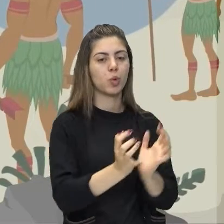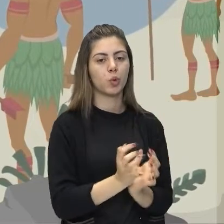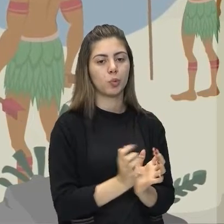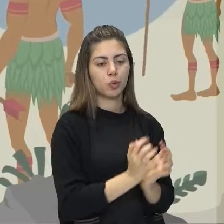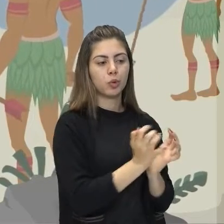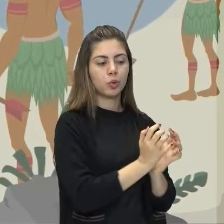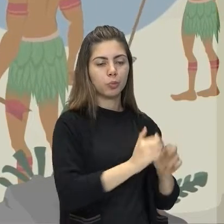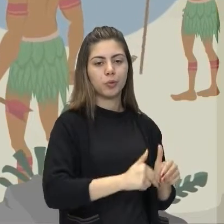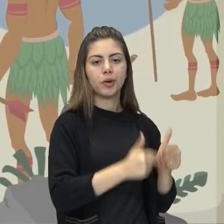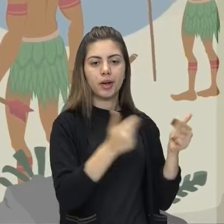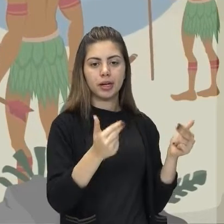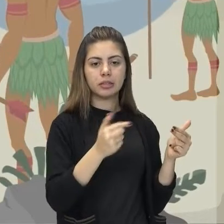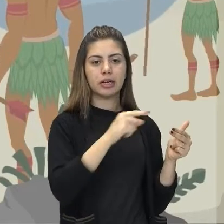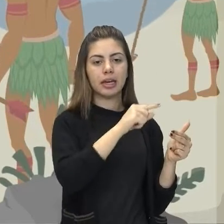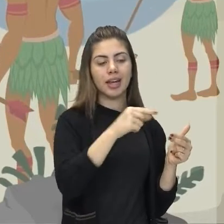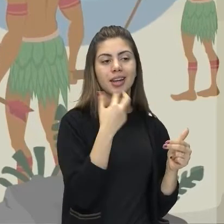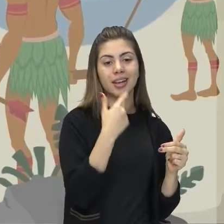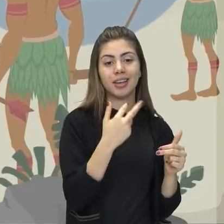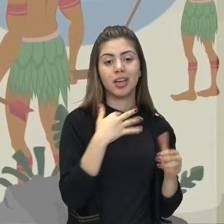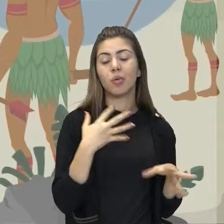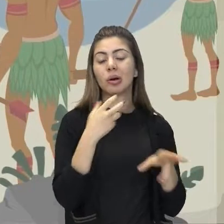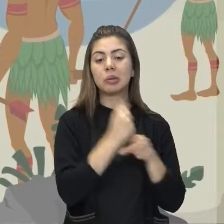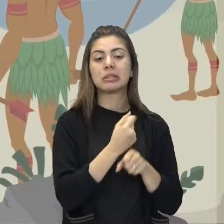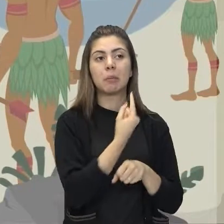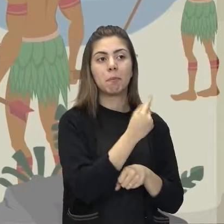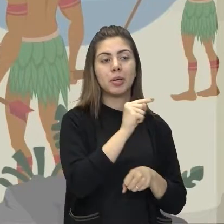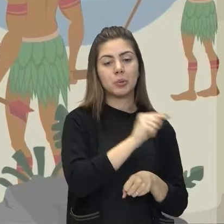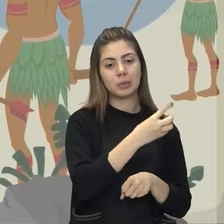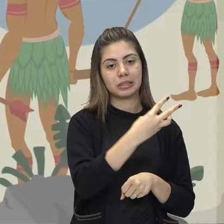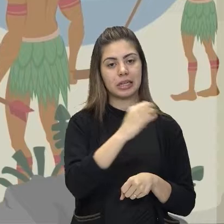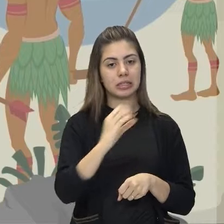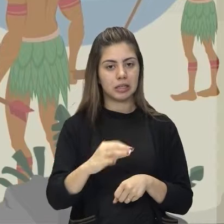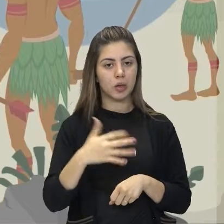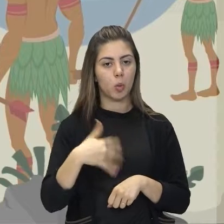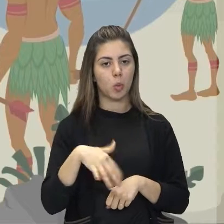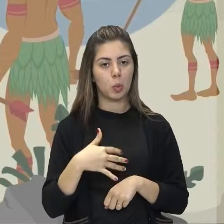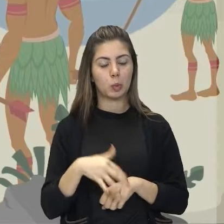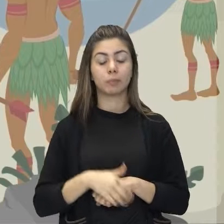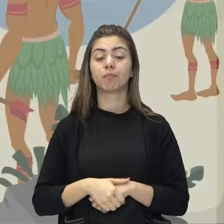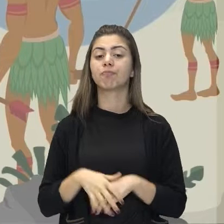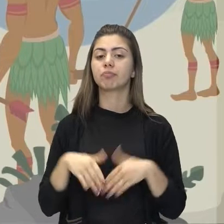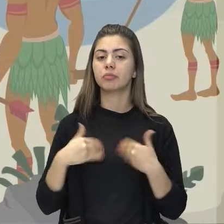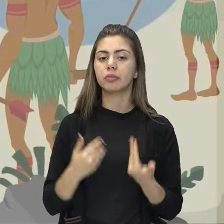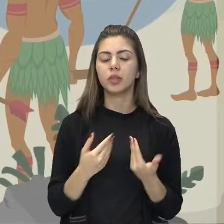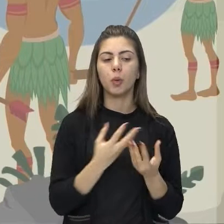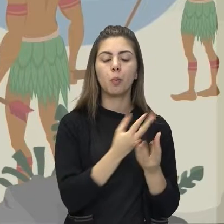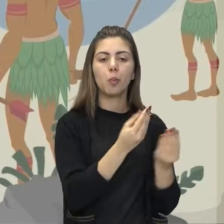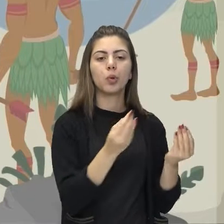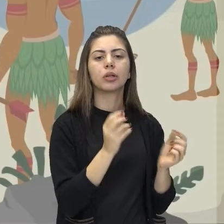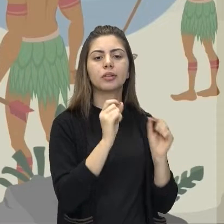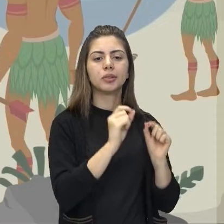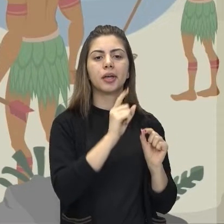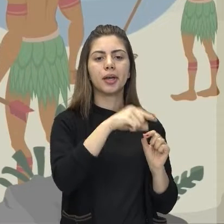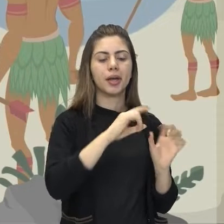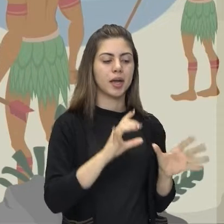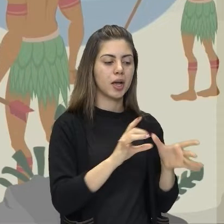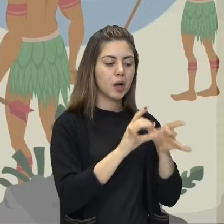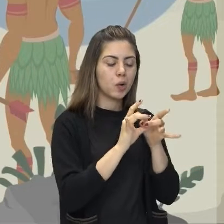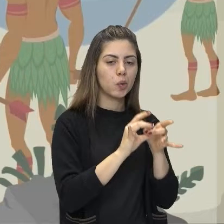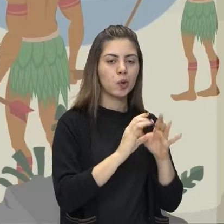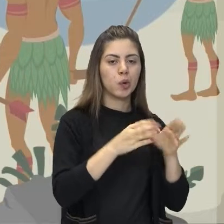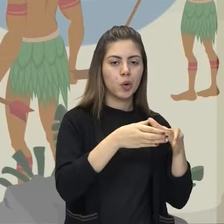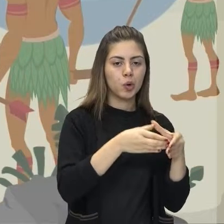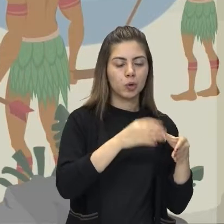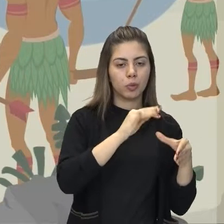falavam aproximadamente 1.300 línguas, sendo muitas delas filiadas ao grupo Tupi, que